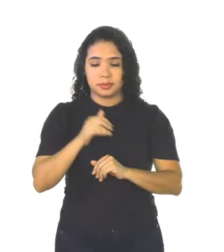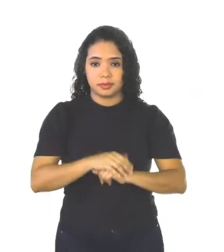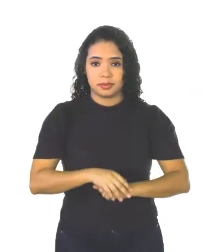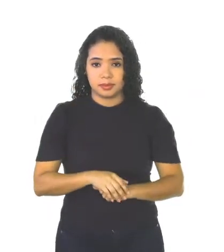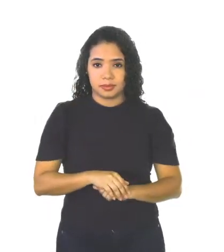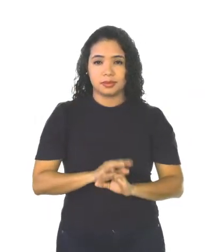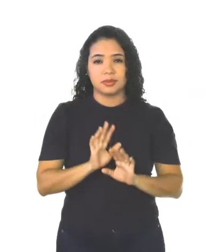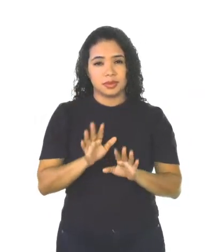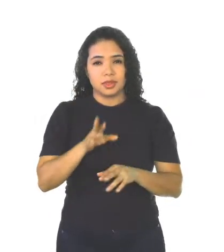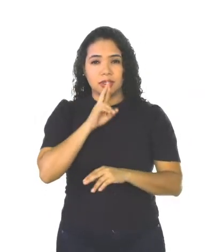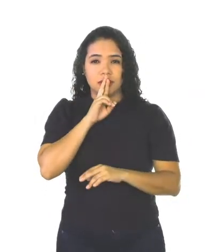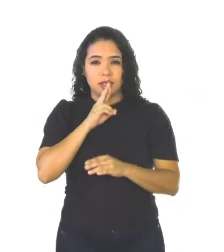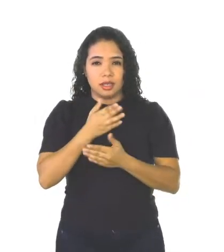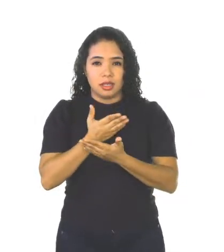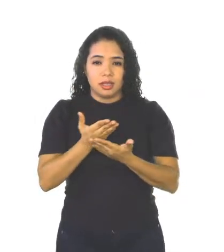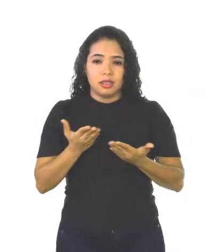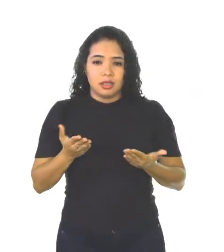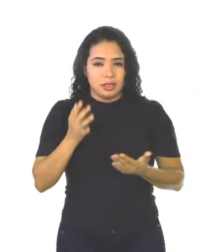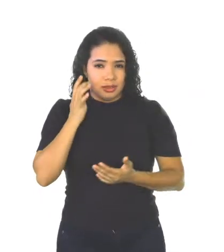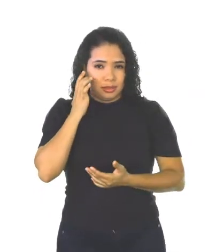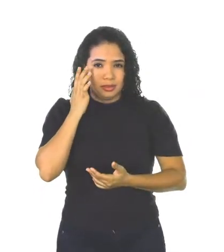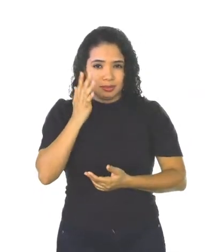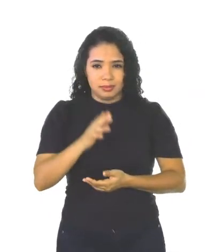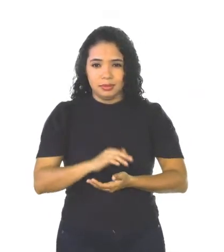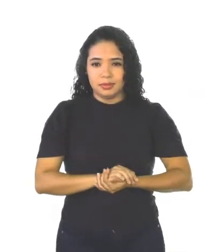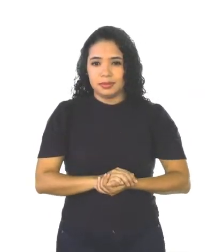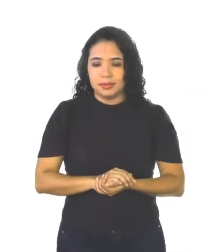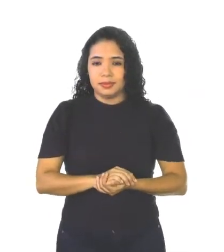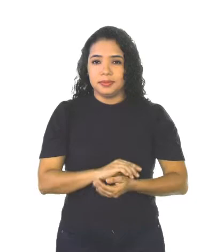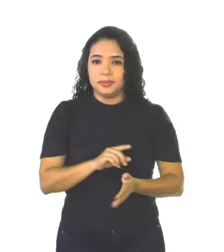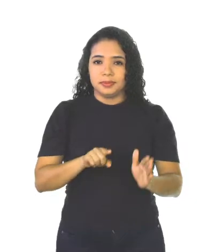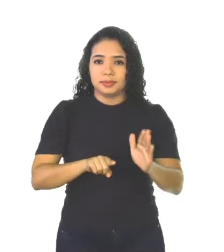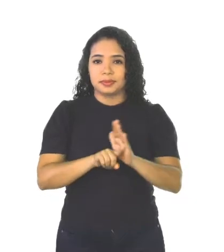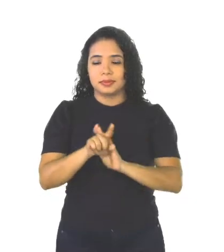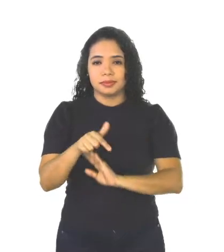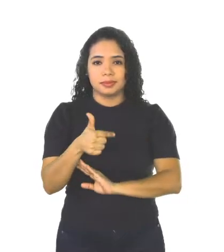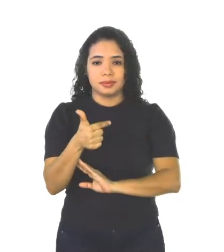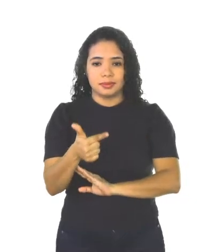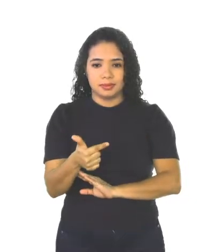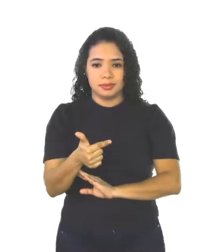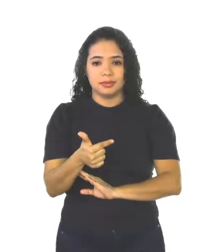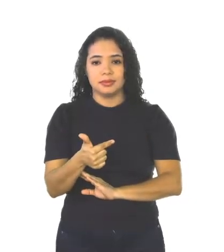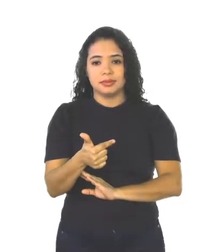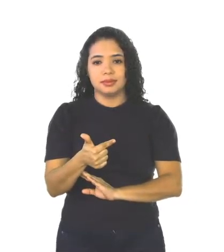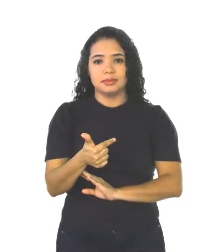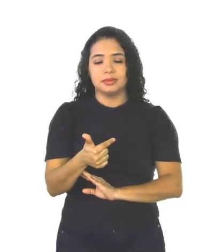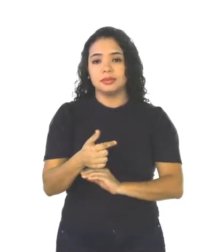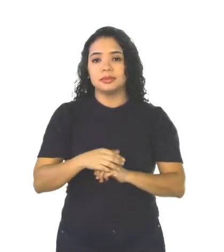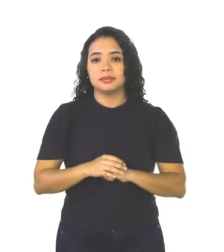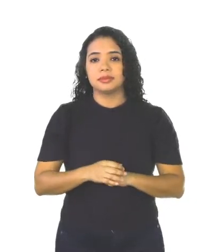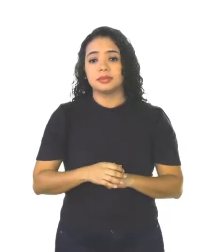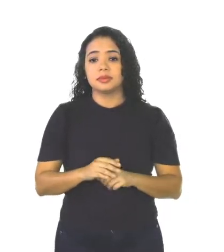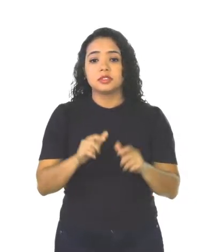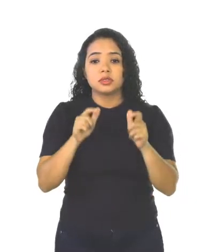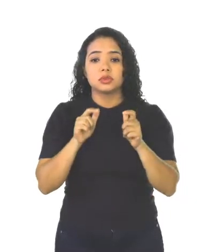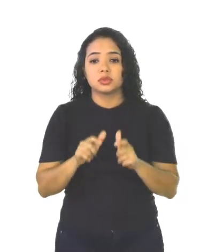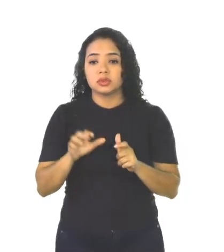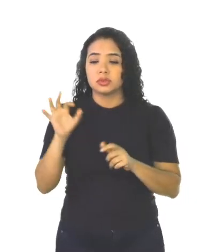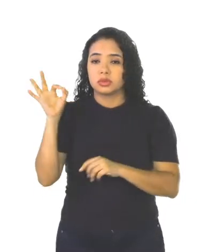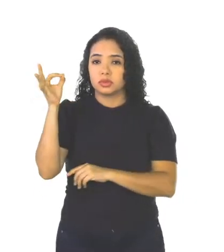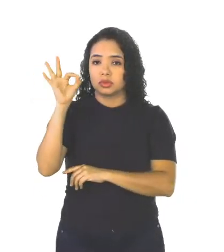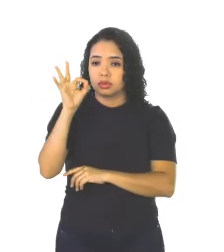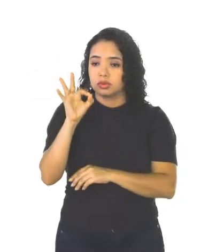eu acabei de responder, então está muito fácil. Questão 2, ela pergunta o seguinte: onde